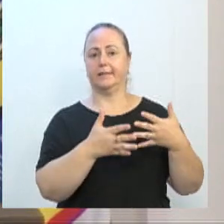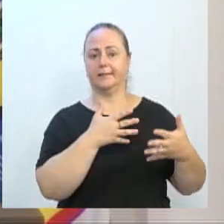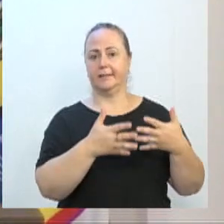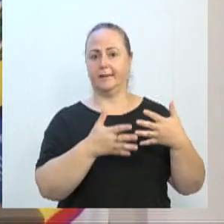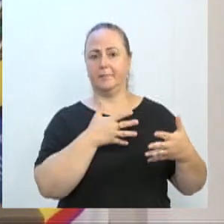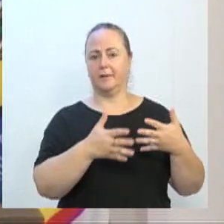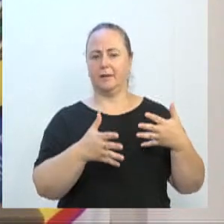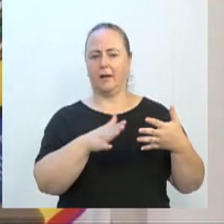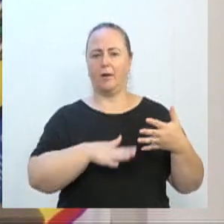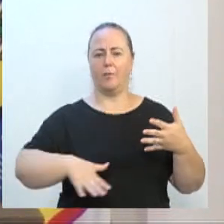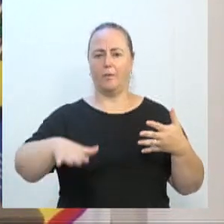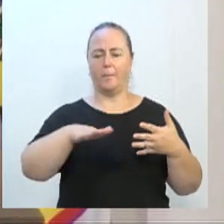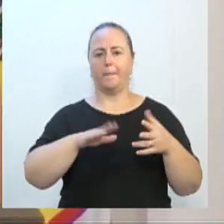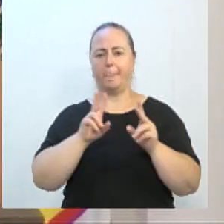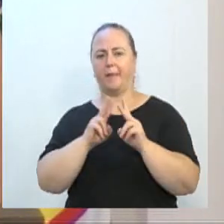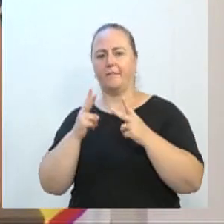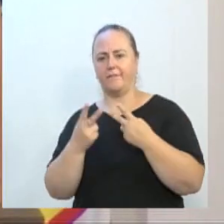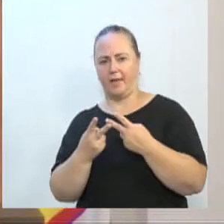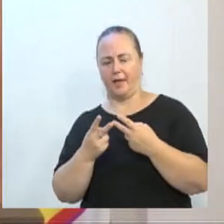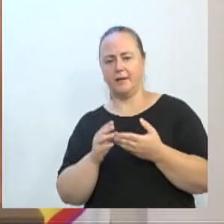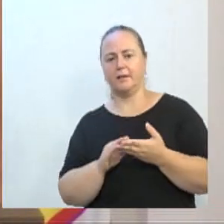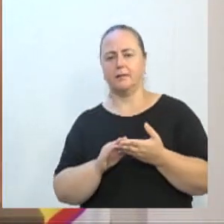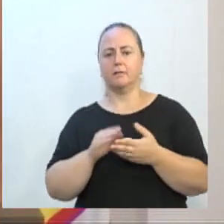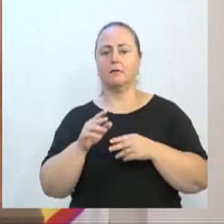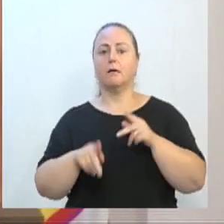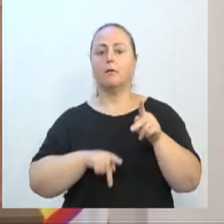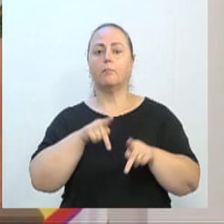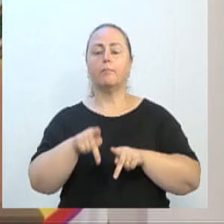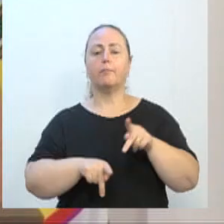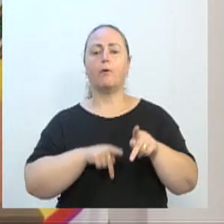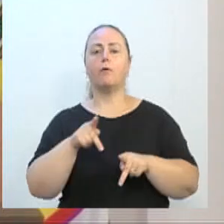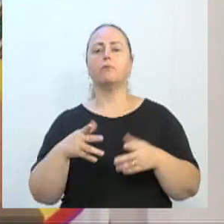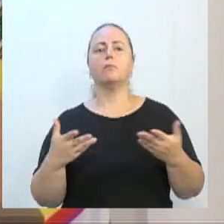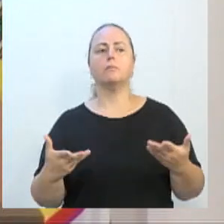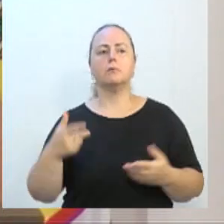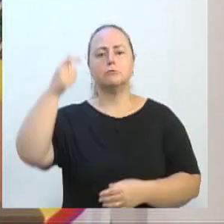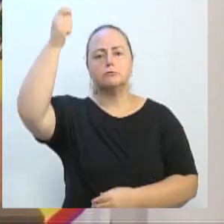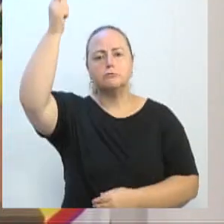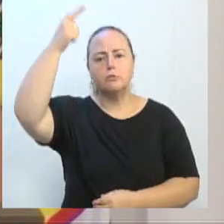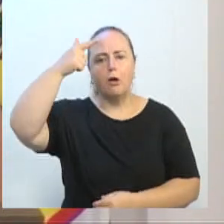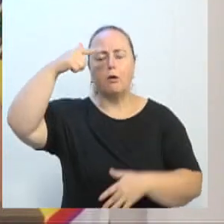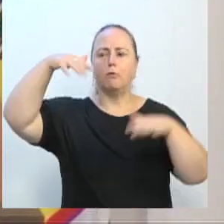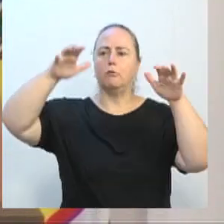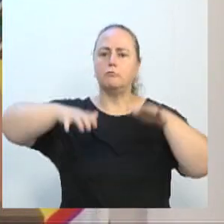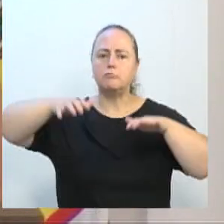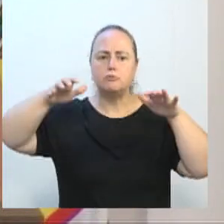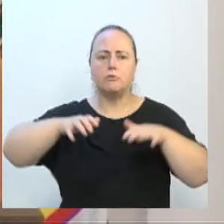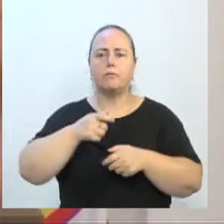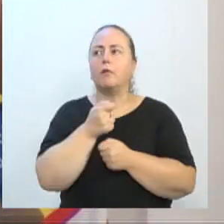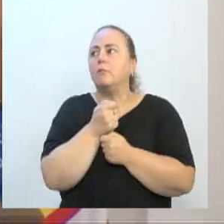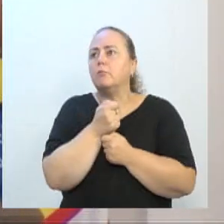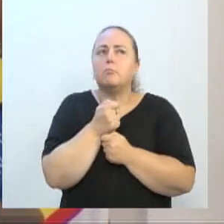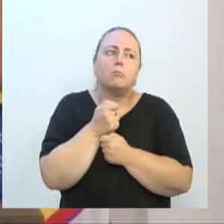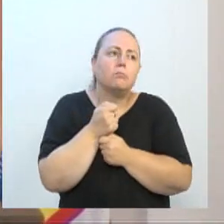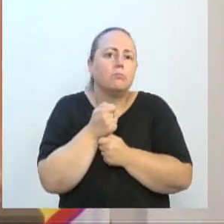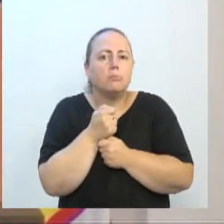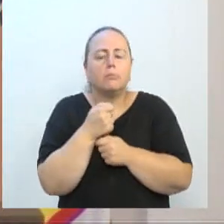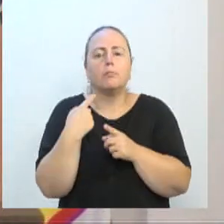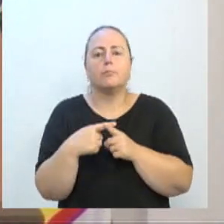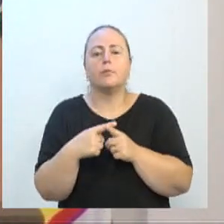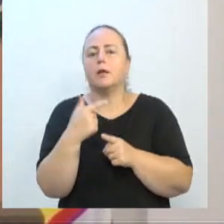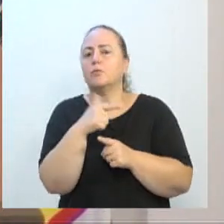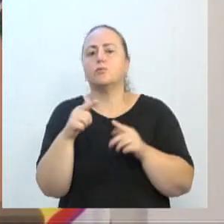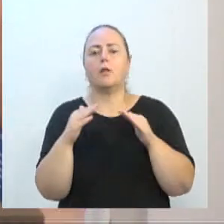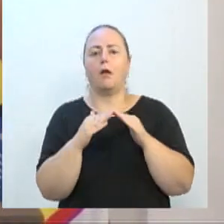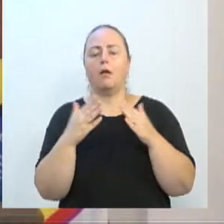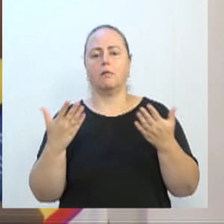da Velha, etc. E a população fica simplesmente embaixo da chuva e do sol, vereador Maurício Gol, e tenho certeza que não é só naquela